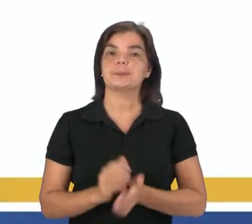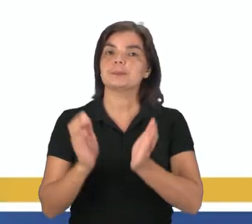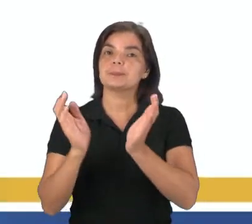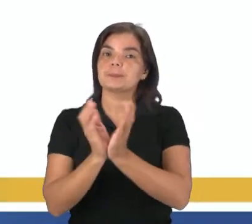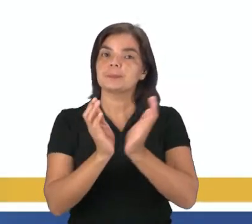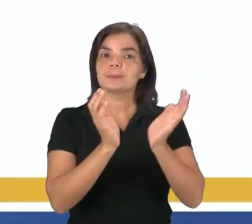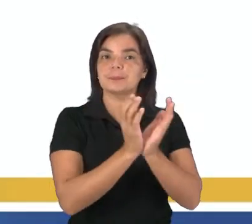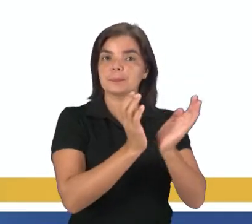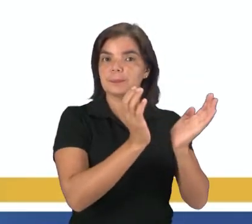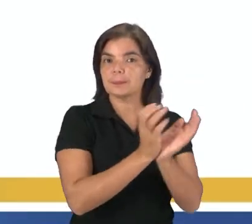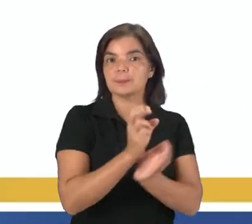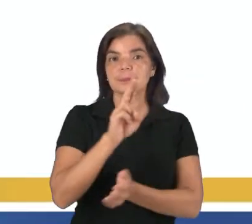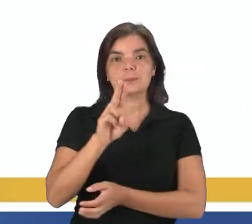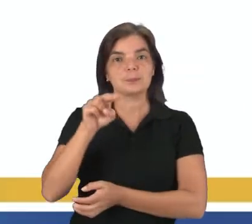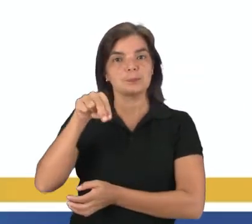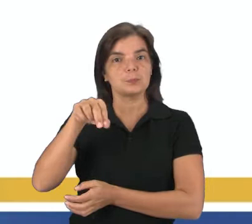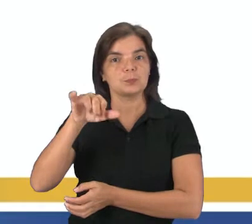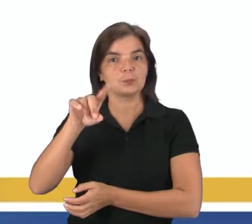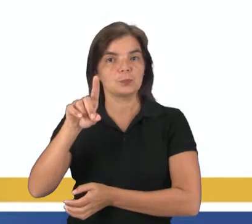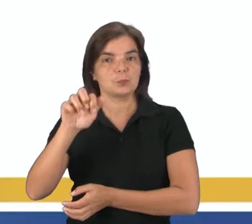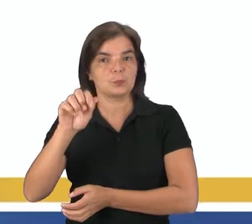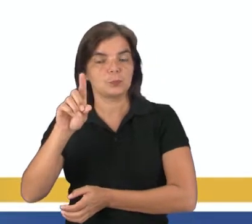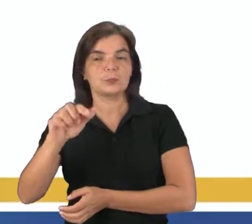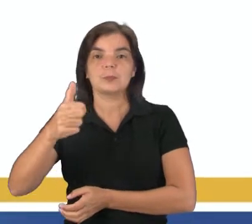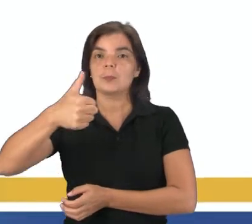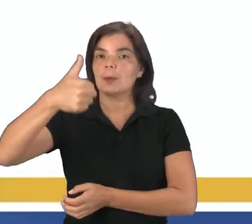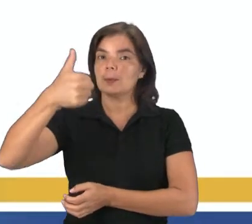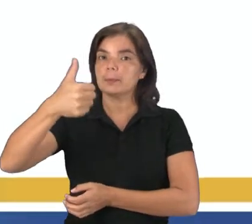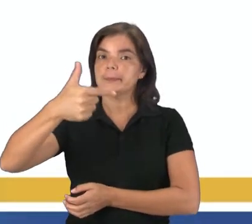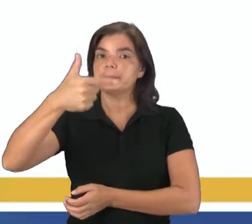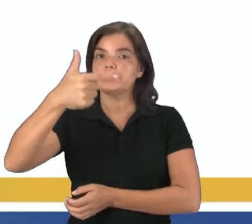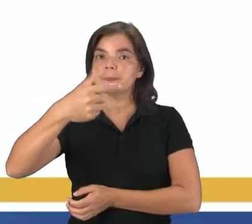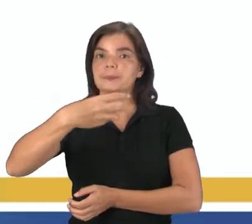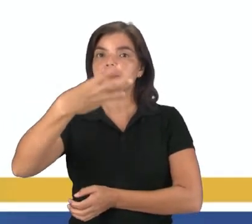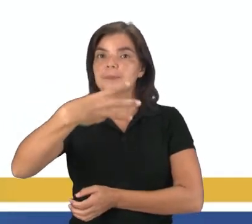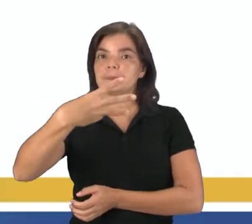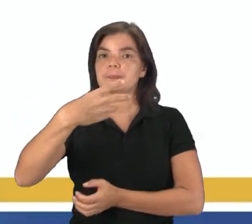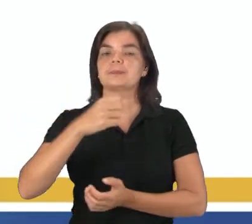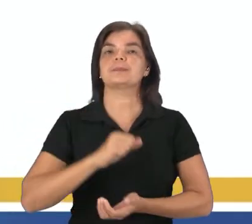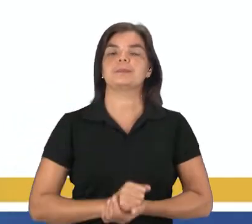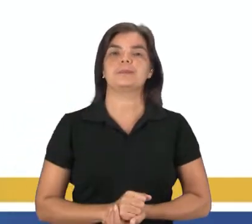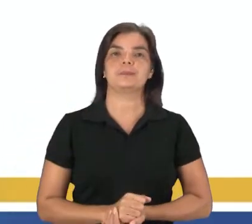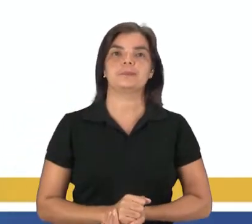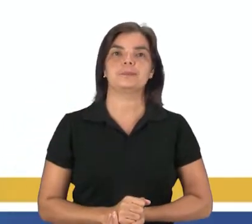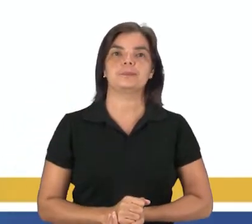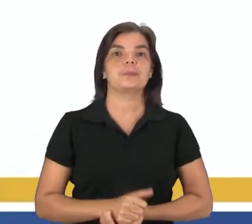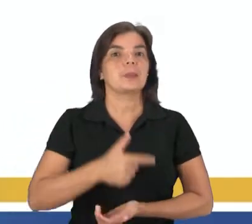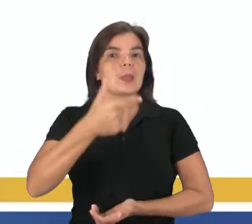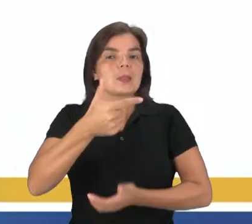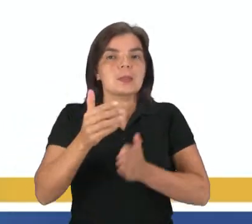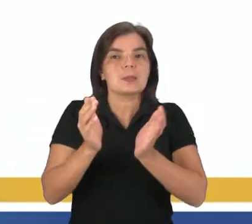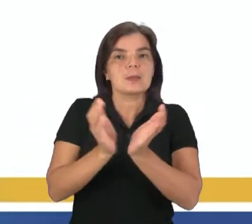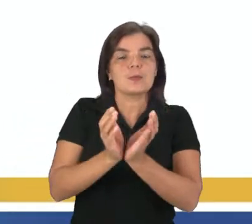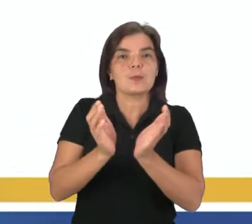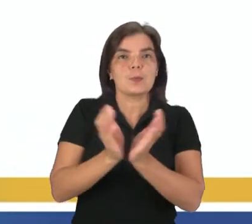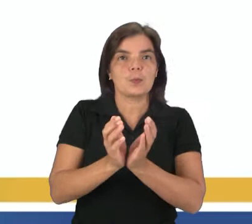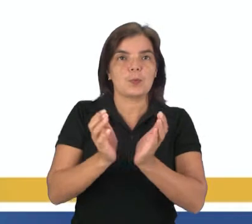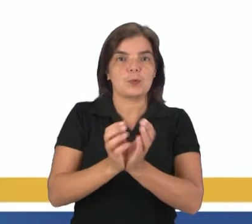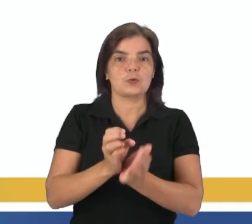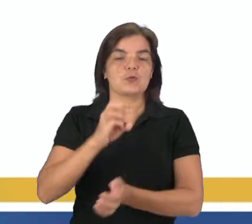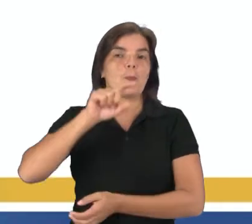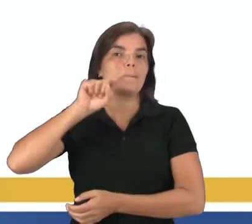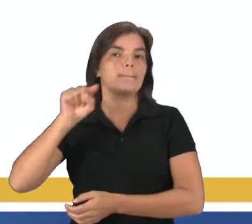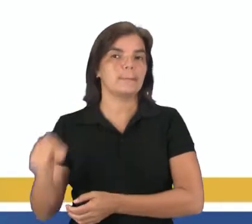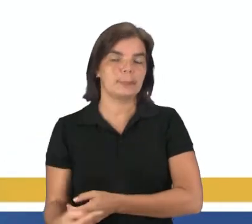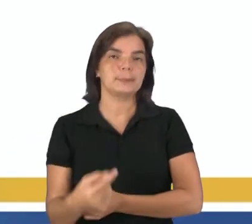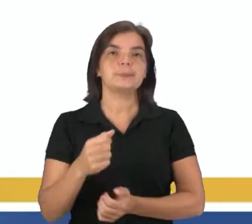das unidades, nós temos a primeira, a segunda e a terceira ordem. Na segunda classe, na classe